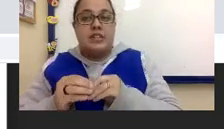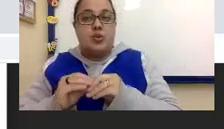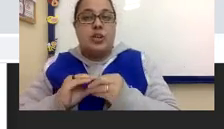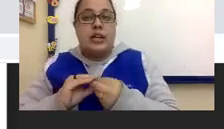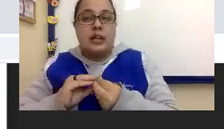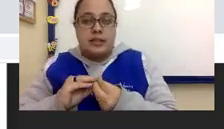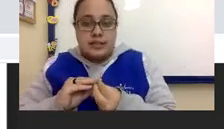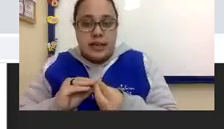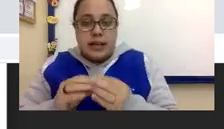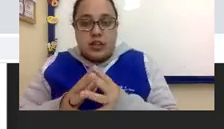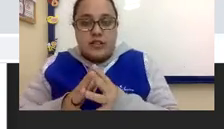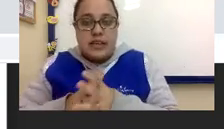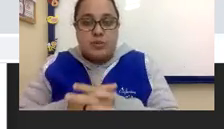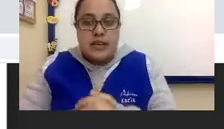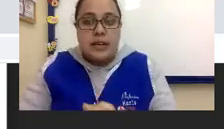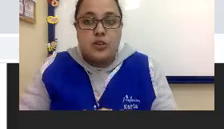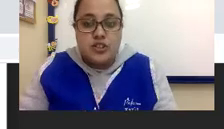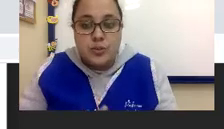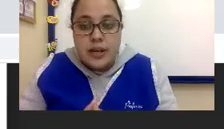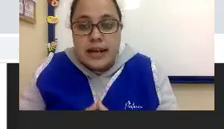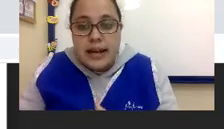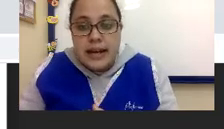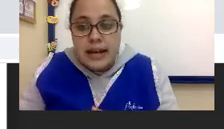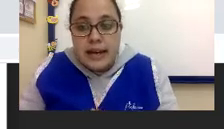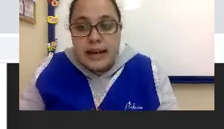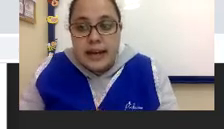são pequenas ruguinhas que nós temos aí no nosso